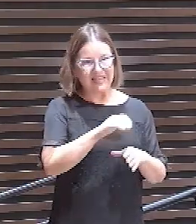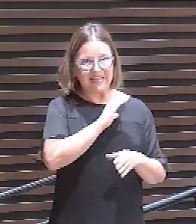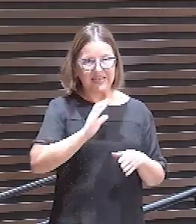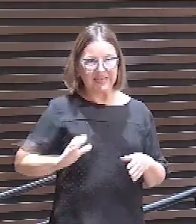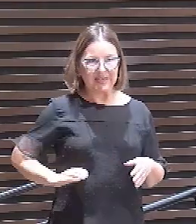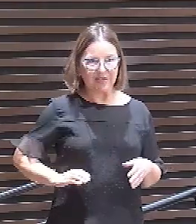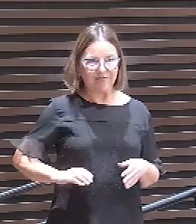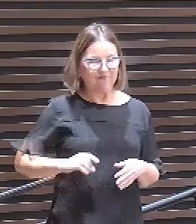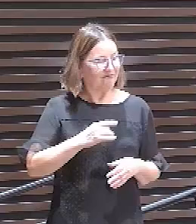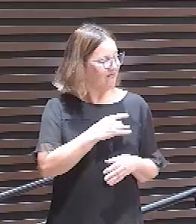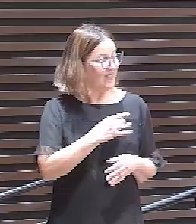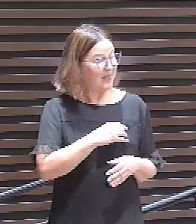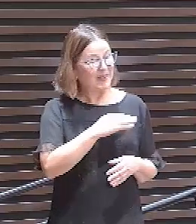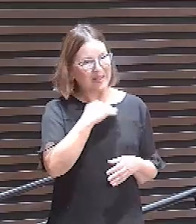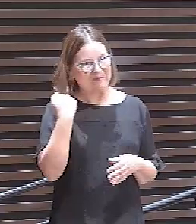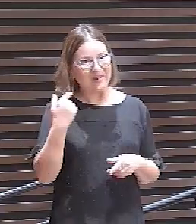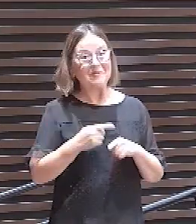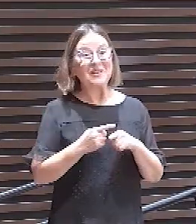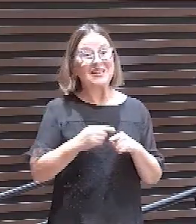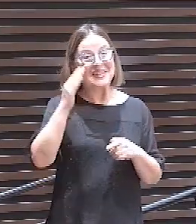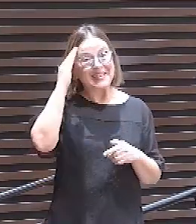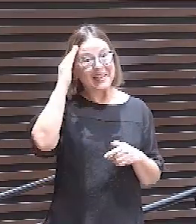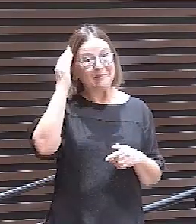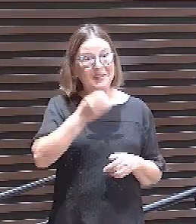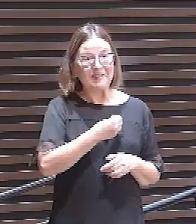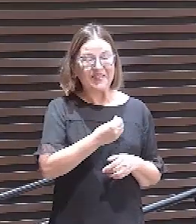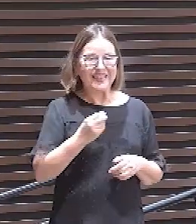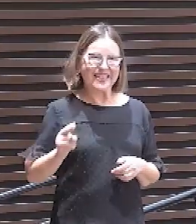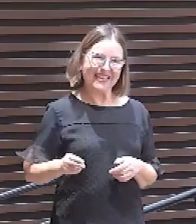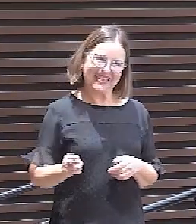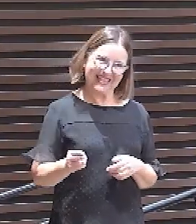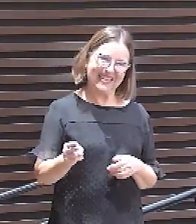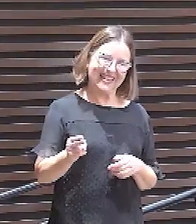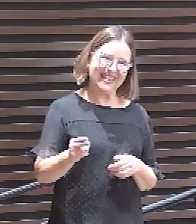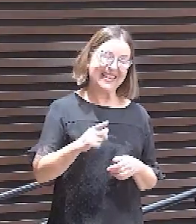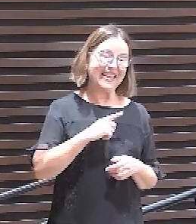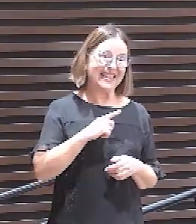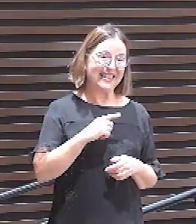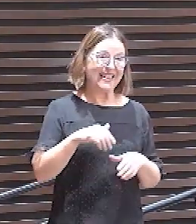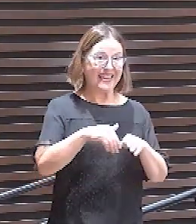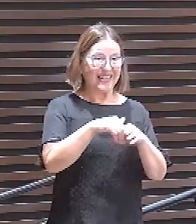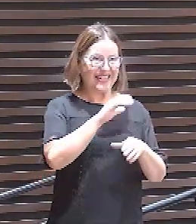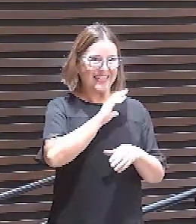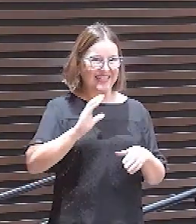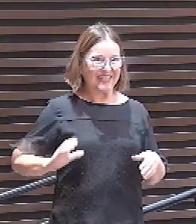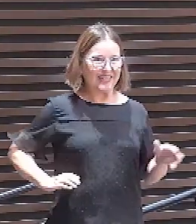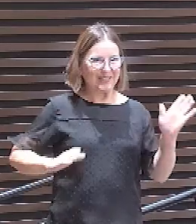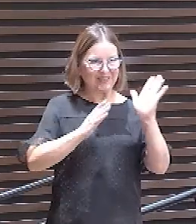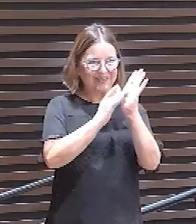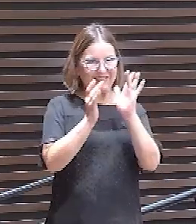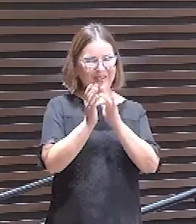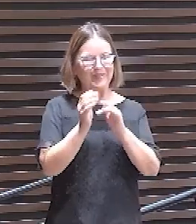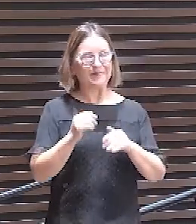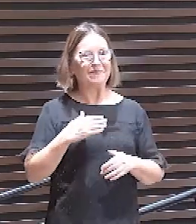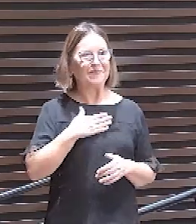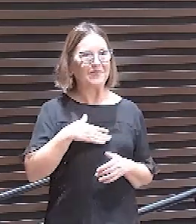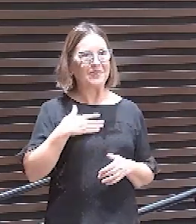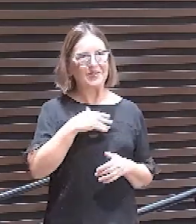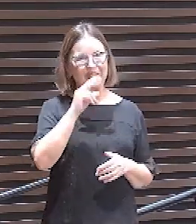há vida eterna em Cristo Jesus. Eu gosto de ver